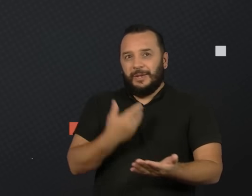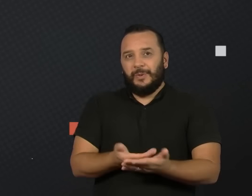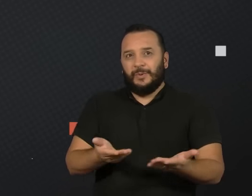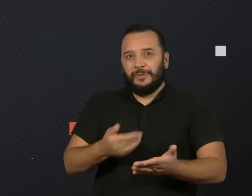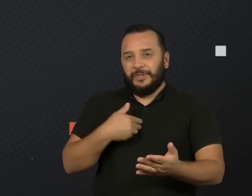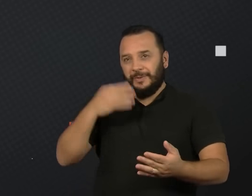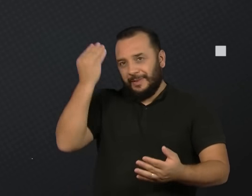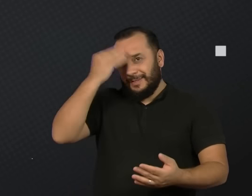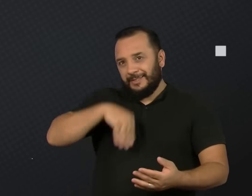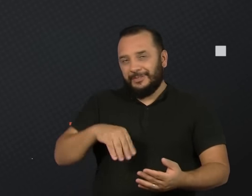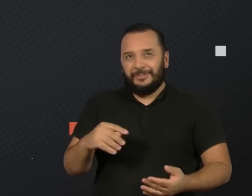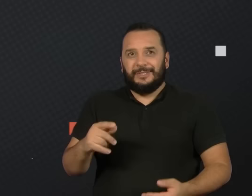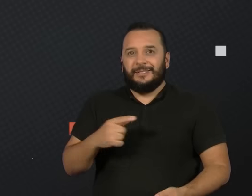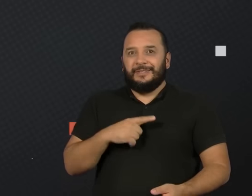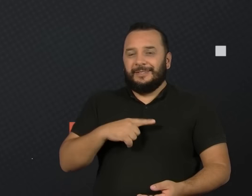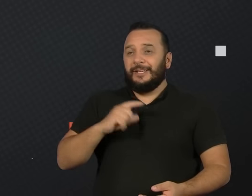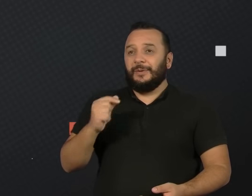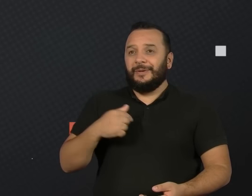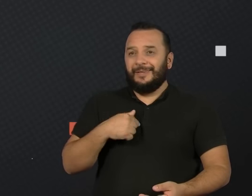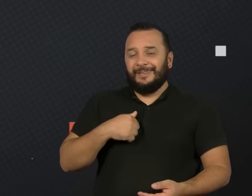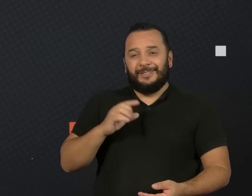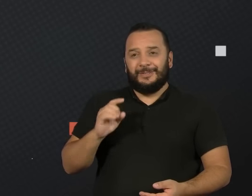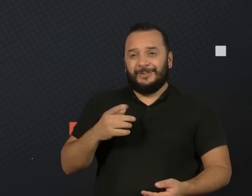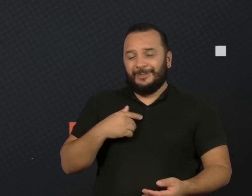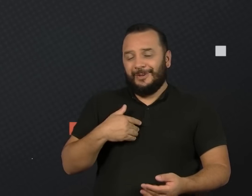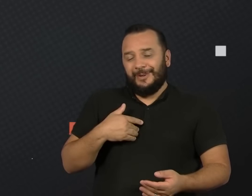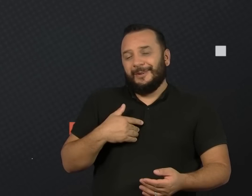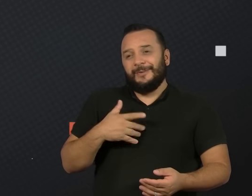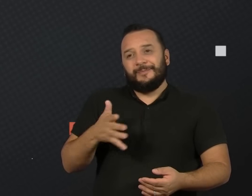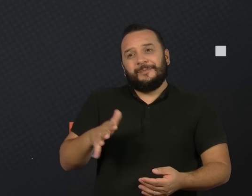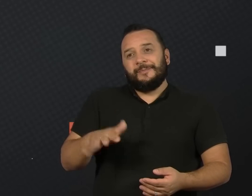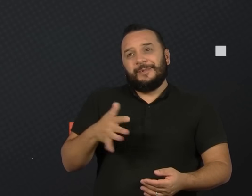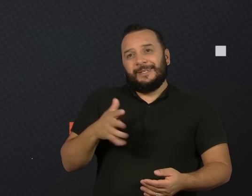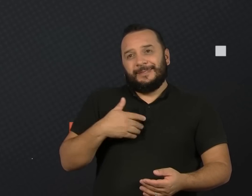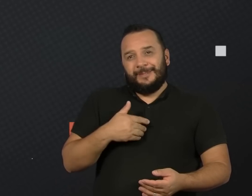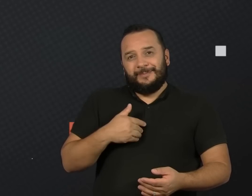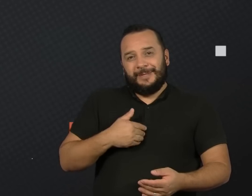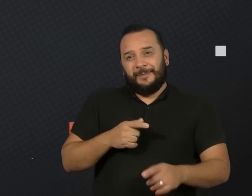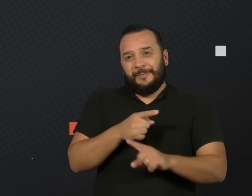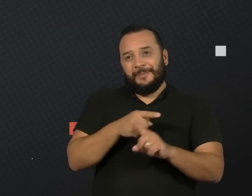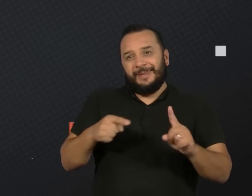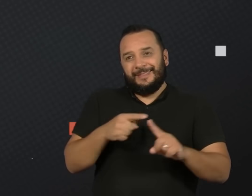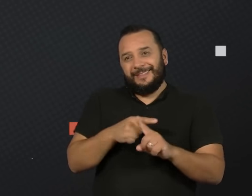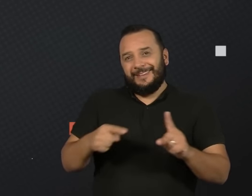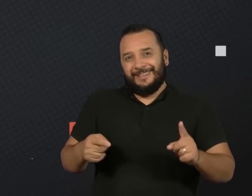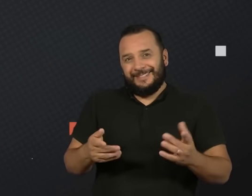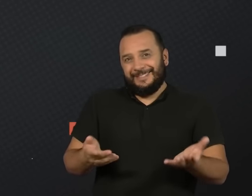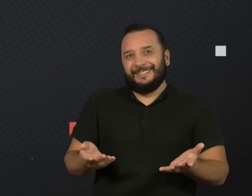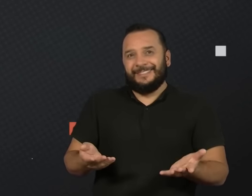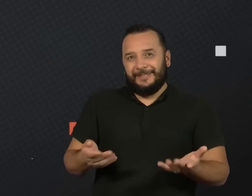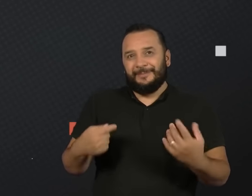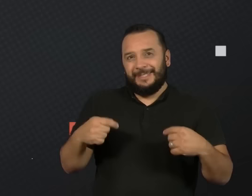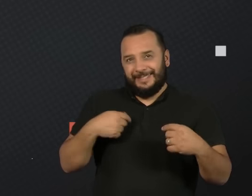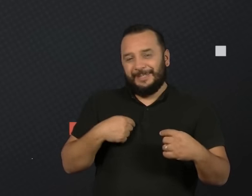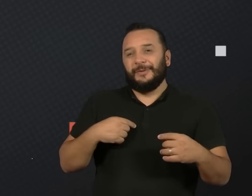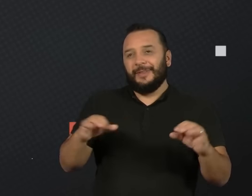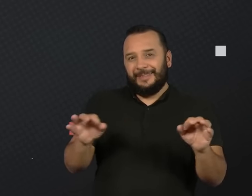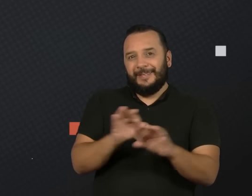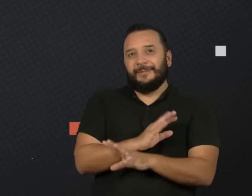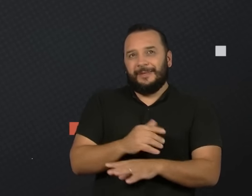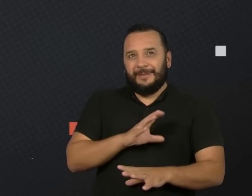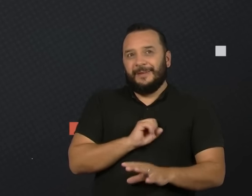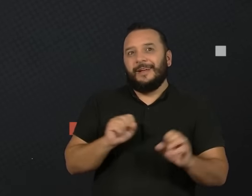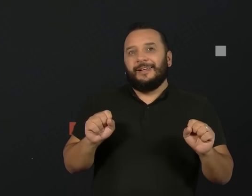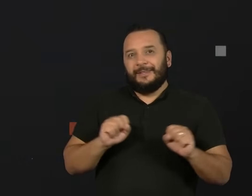lá 2/3 de um tapete lindíssimo que eu tenho, que aí foi uma grande incentivo para eu pegar e terminar esse tapete. Mas adoro, da